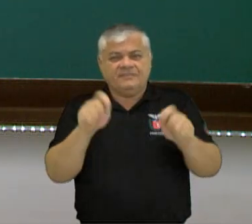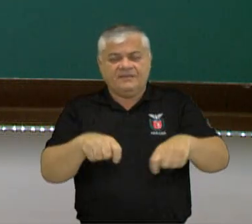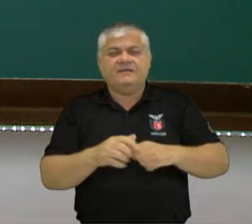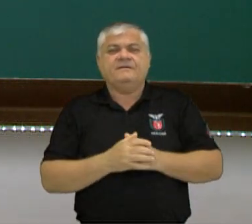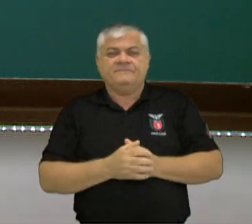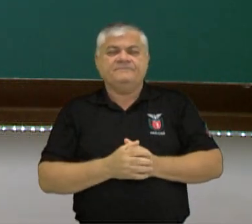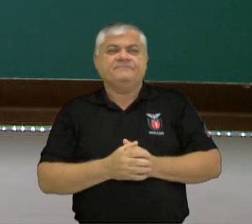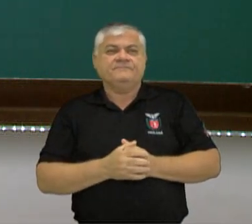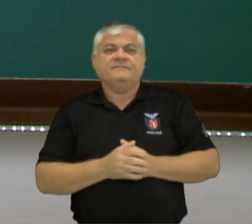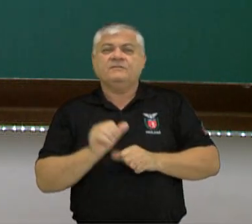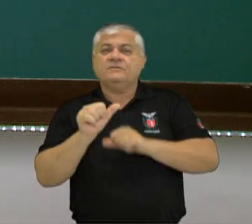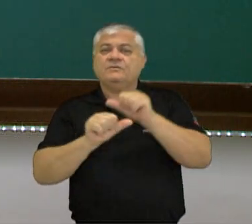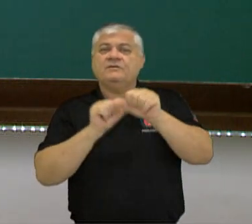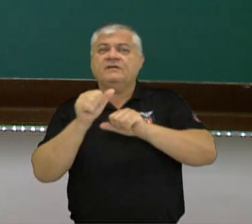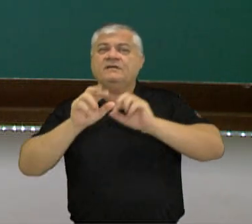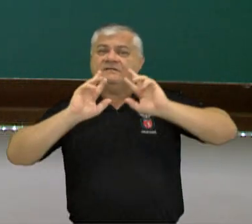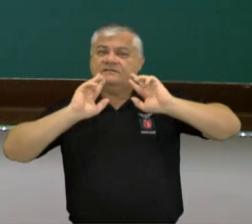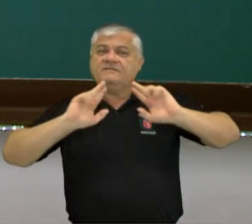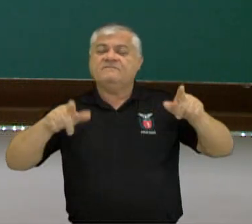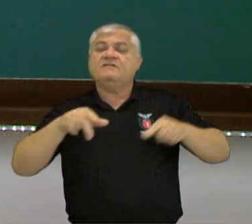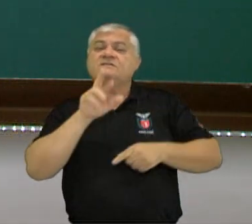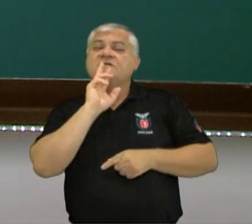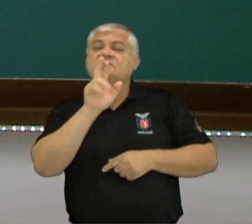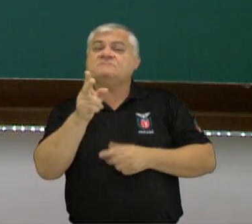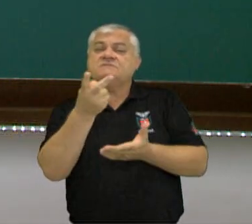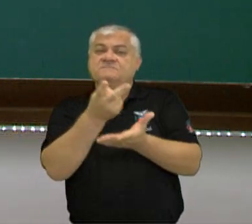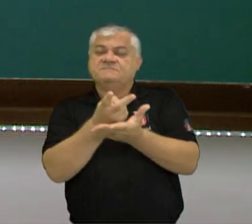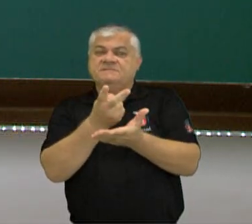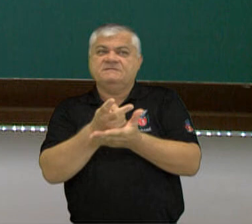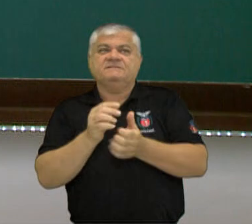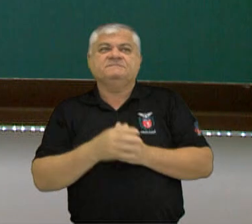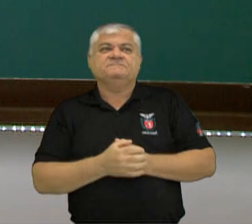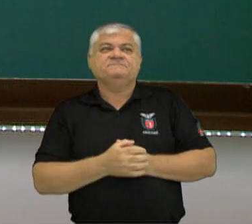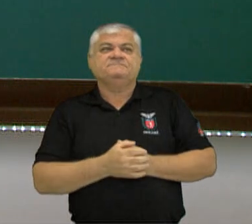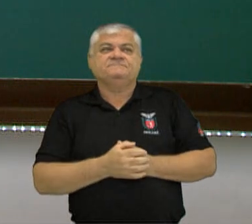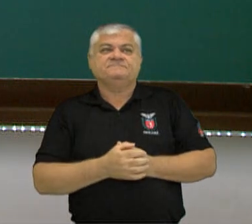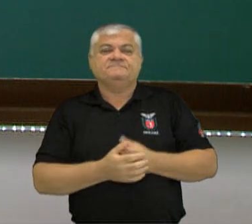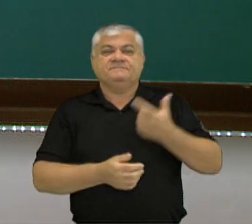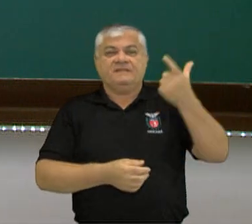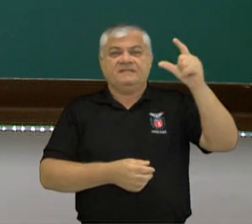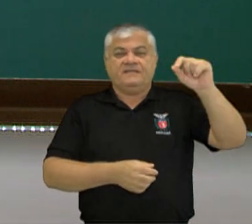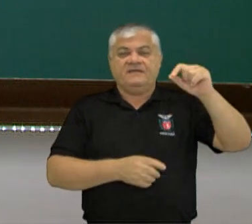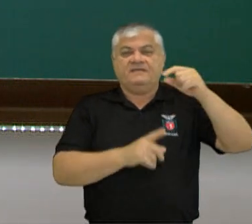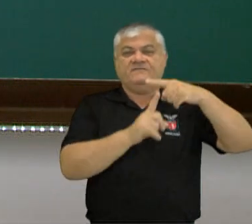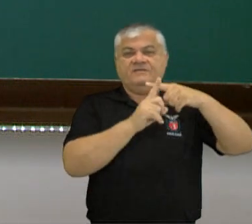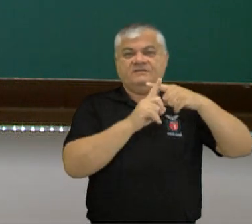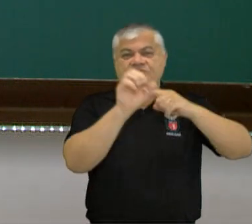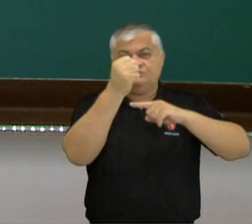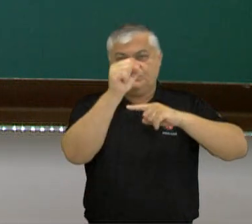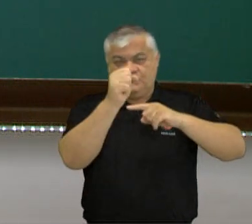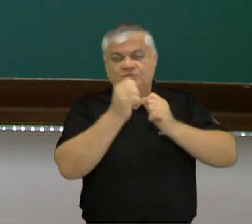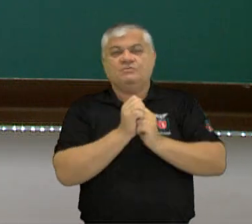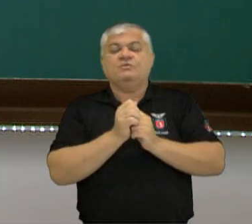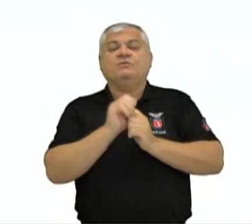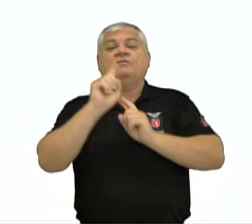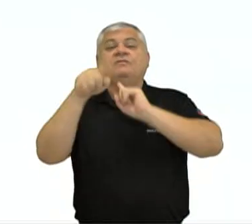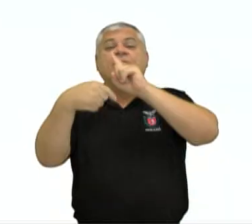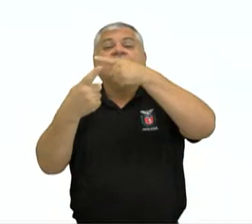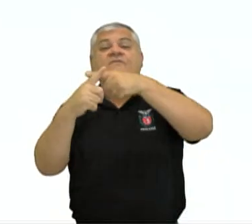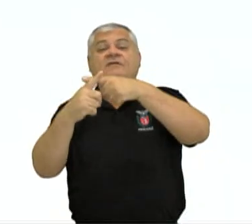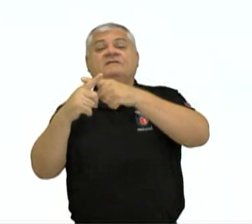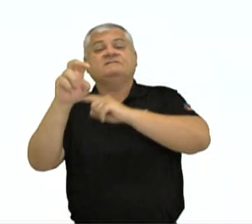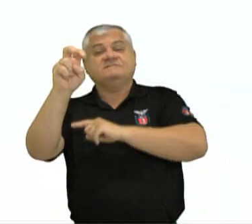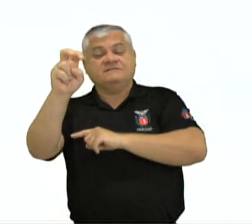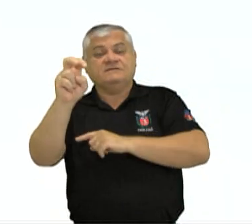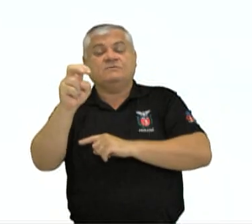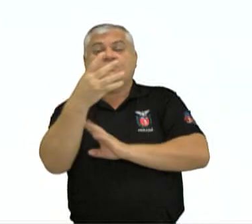contas de formas diferentes, mas eu vou chegar na mesma resposta. Então, eu posso resolver 10 vezes o 8 e depois vezes o 5, que eu vou chegar em